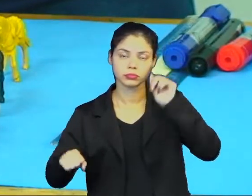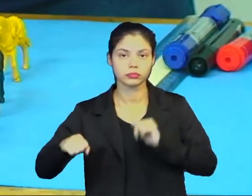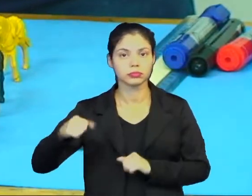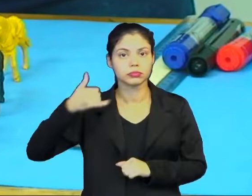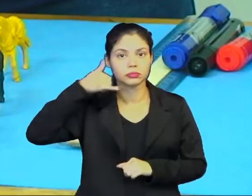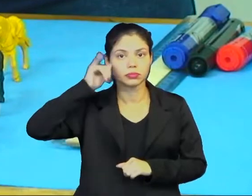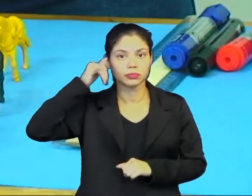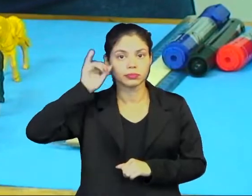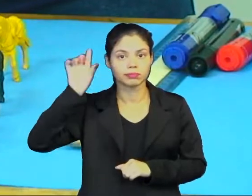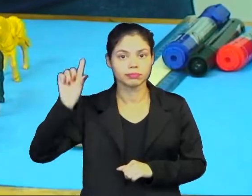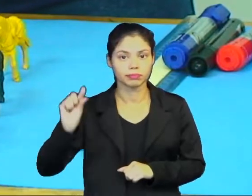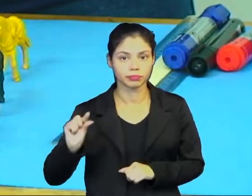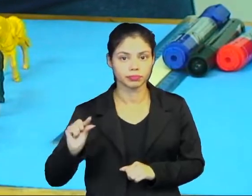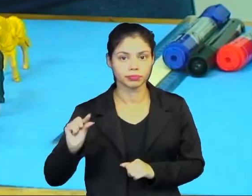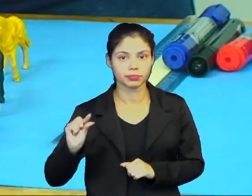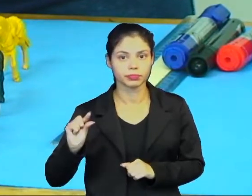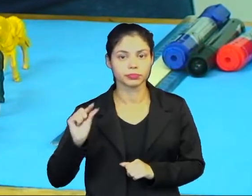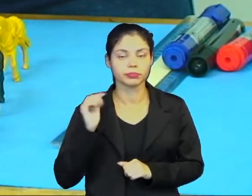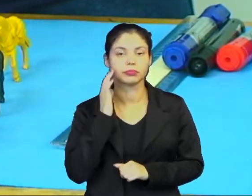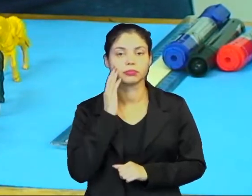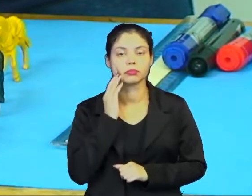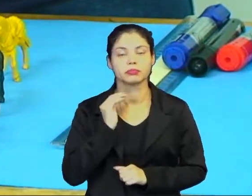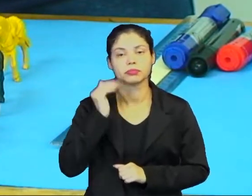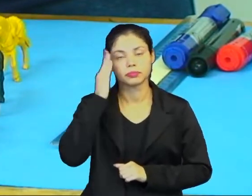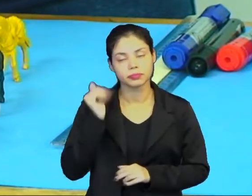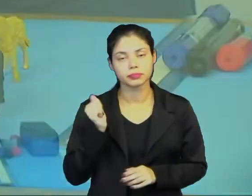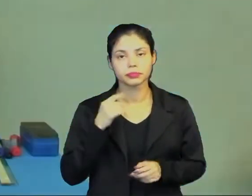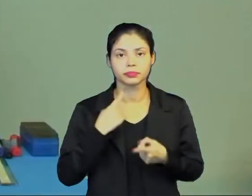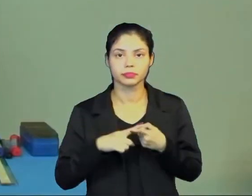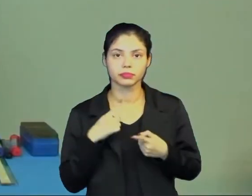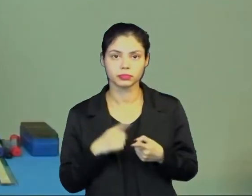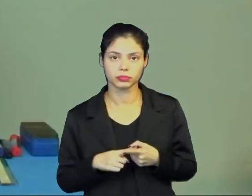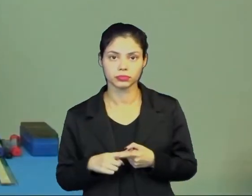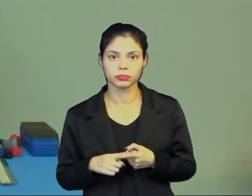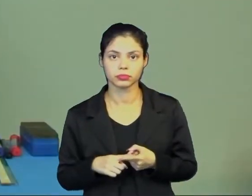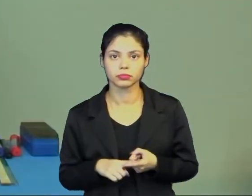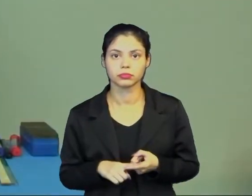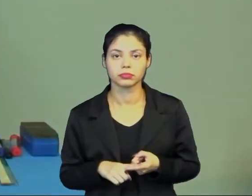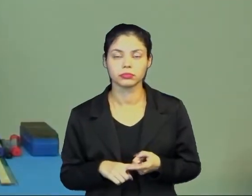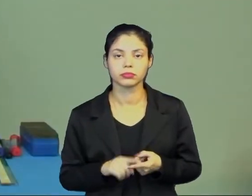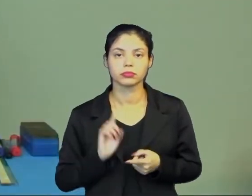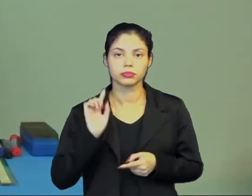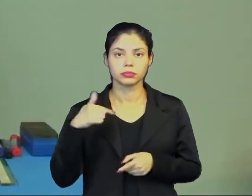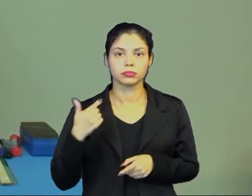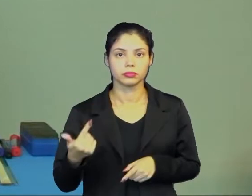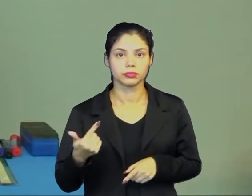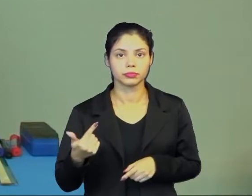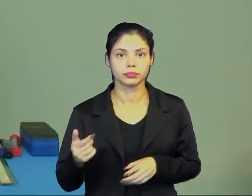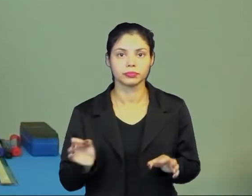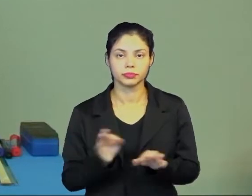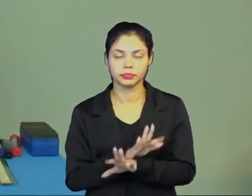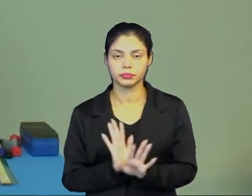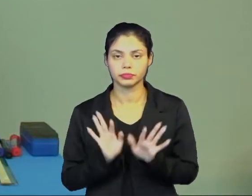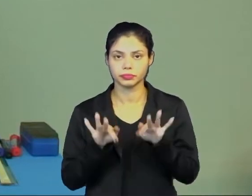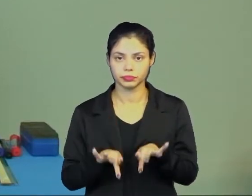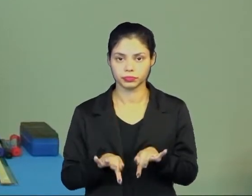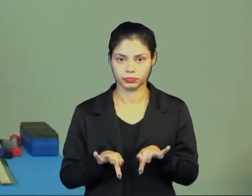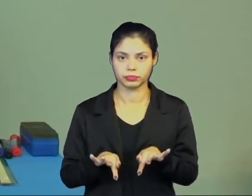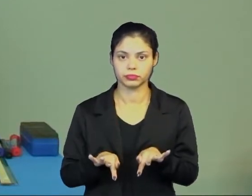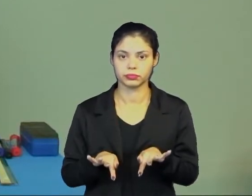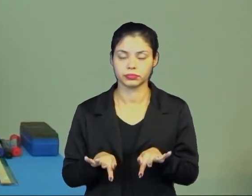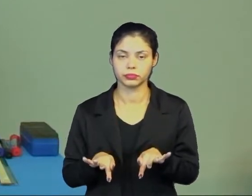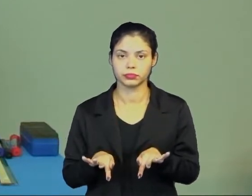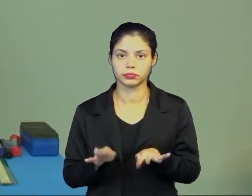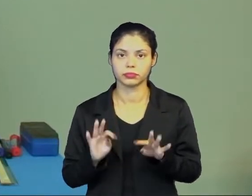que bois. Isso mesmo, sabe por quê? Porque depois que eu terminei de contar,